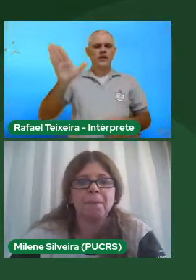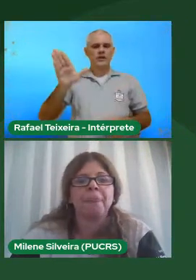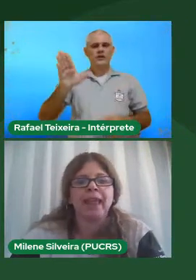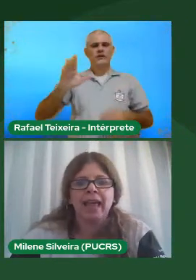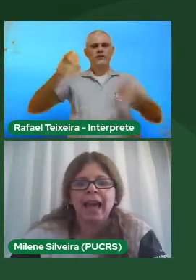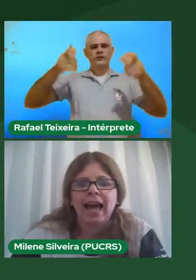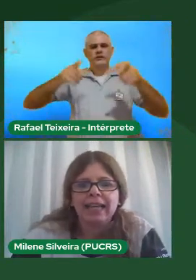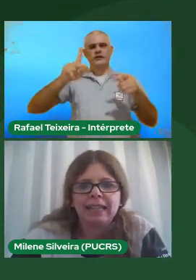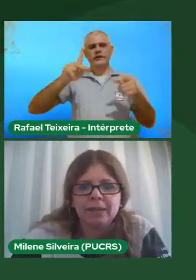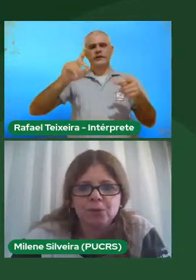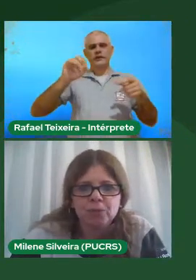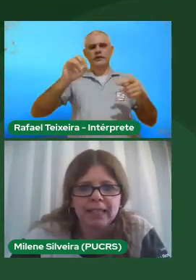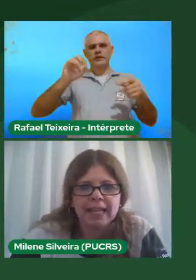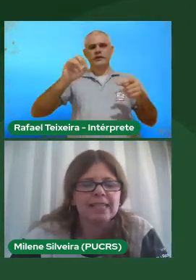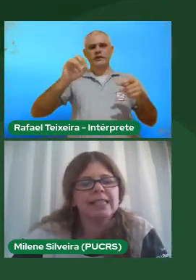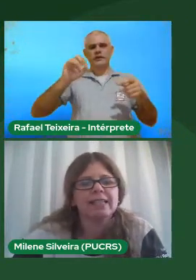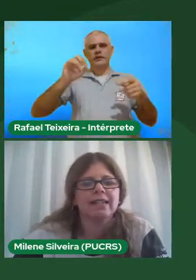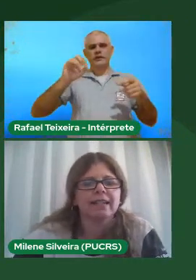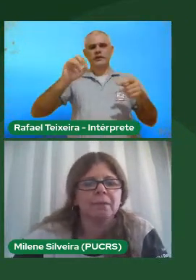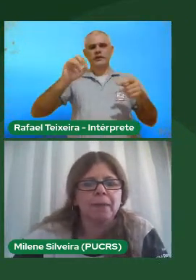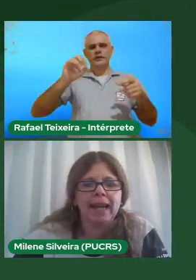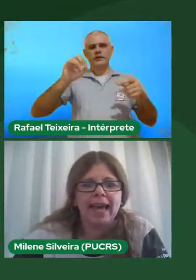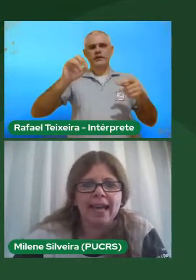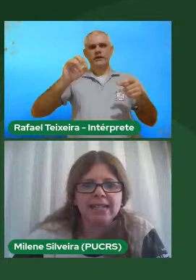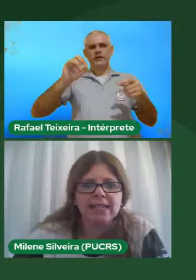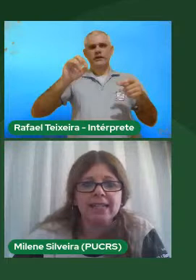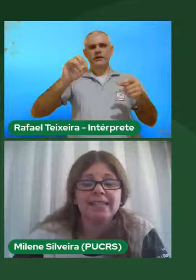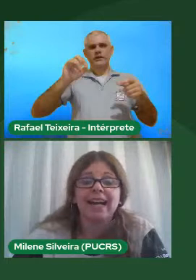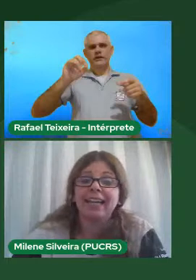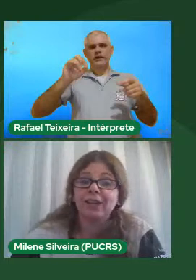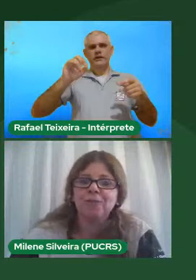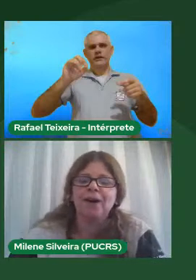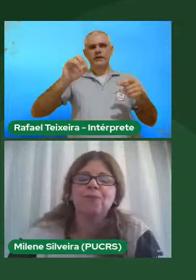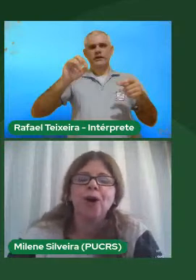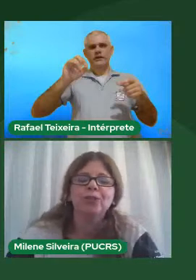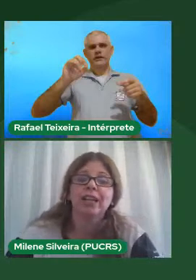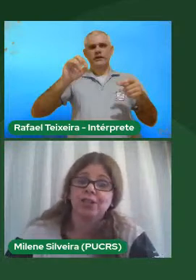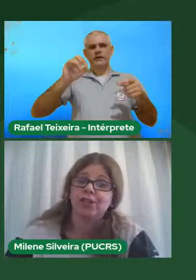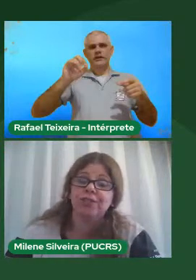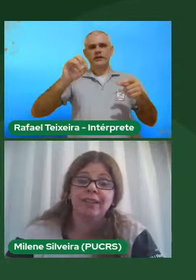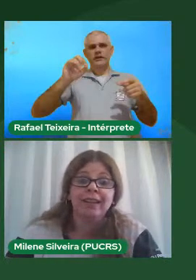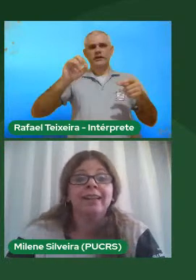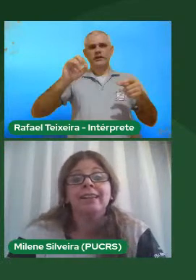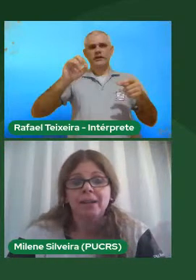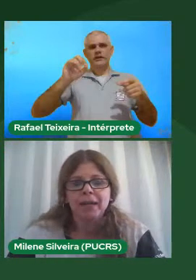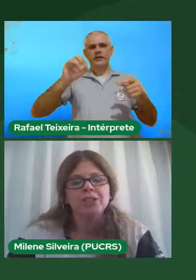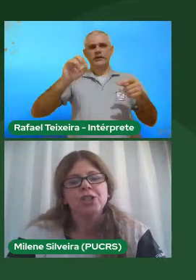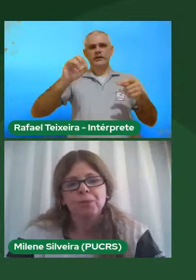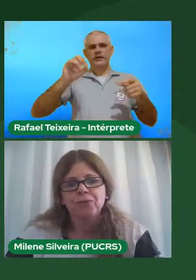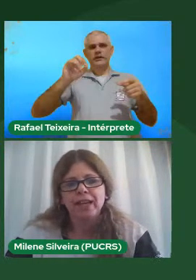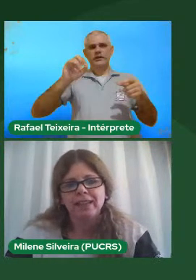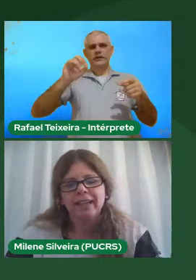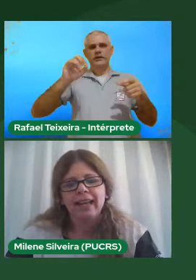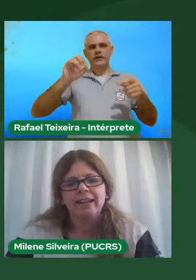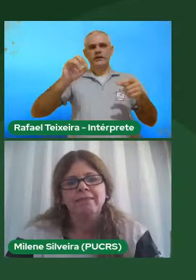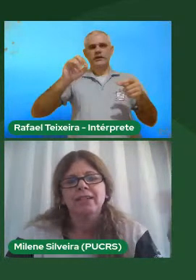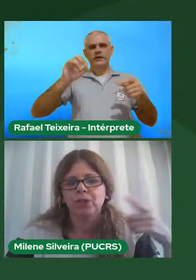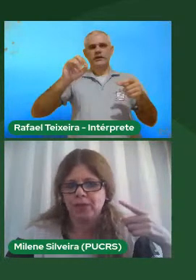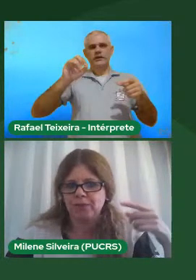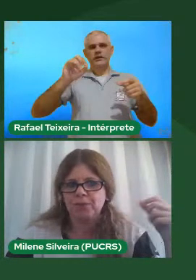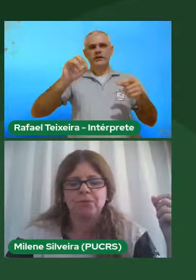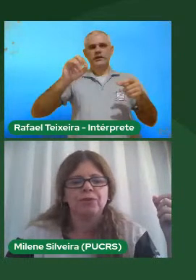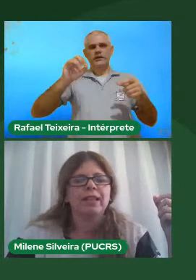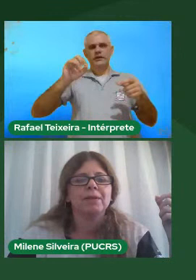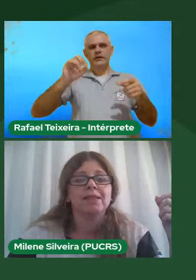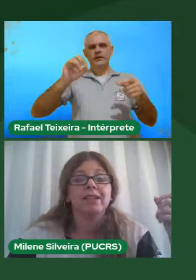Galinhas. Aqui temos uma das palestras, aqui uma foto que a gente aproveita, né?